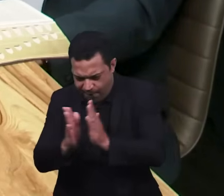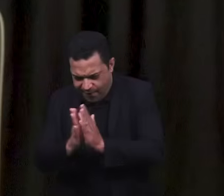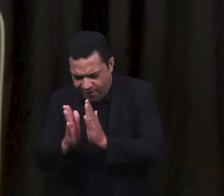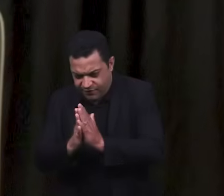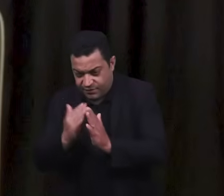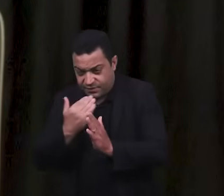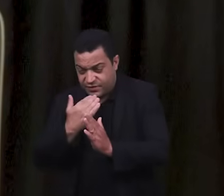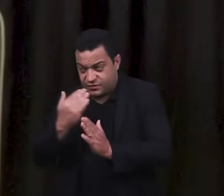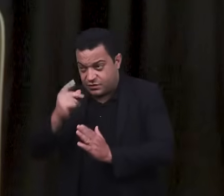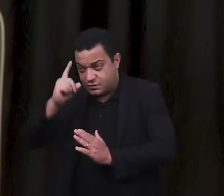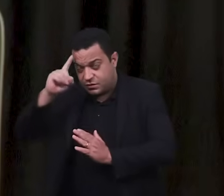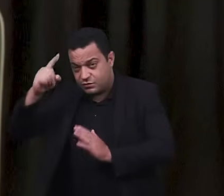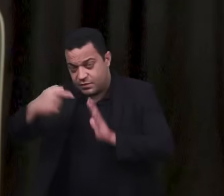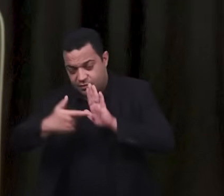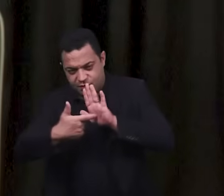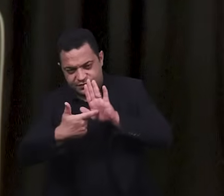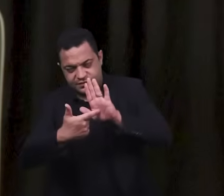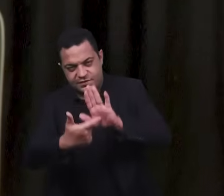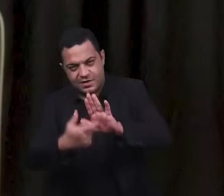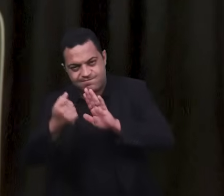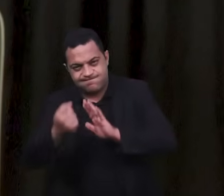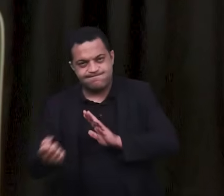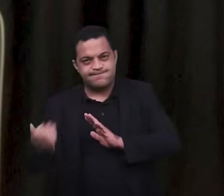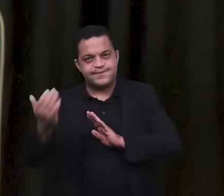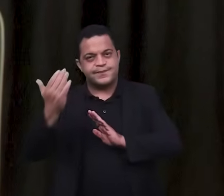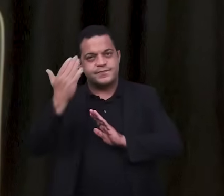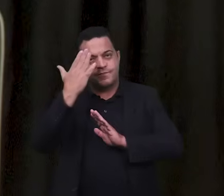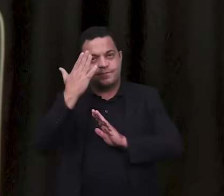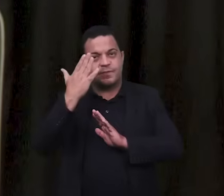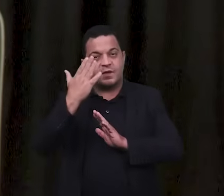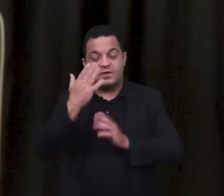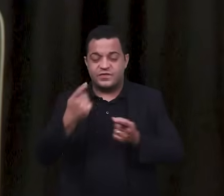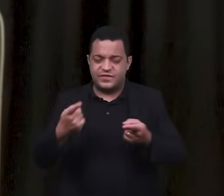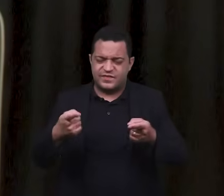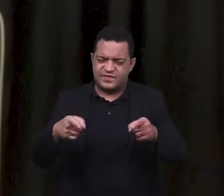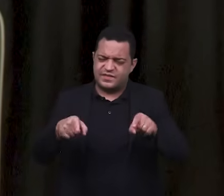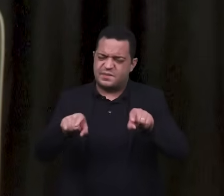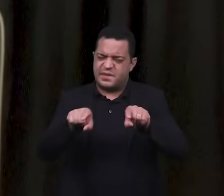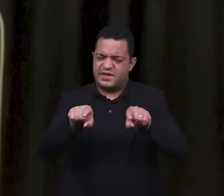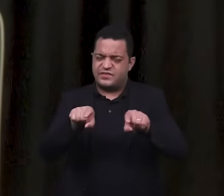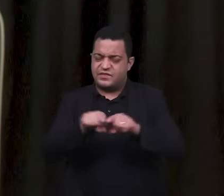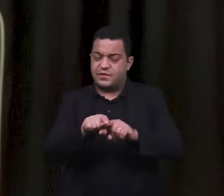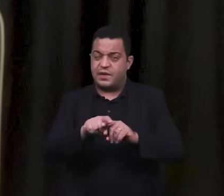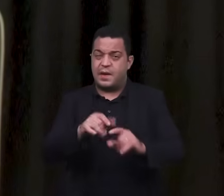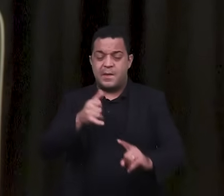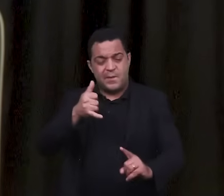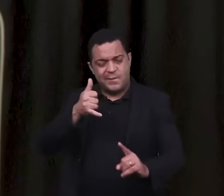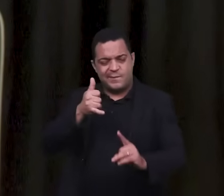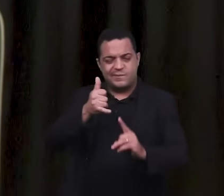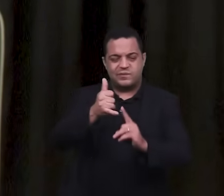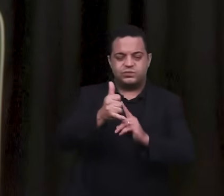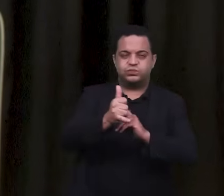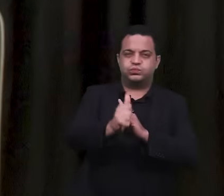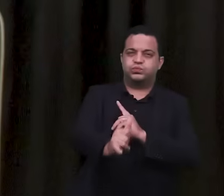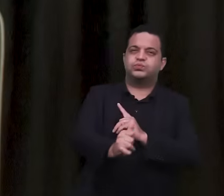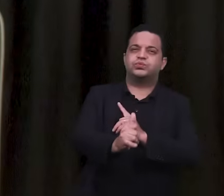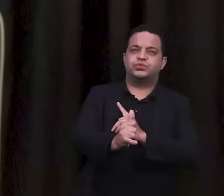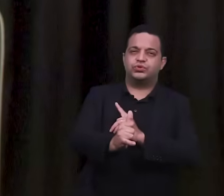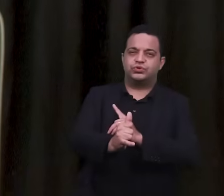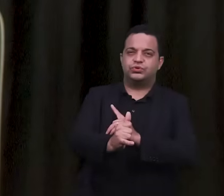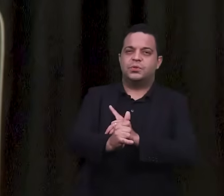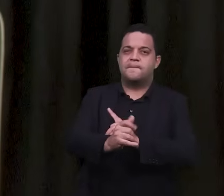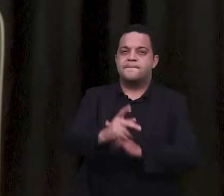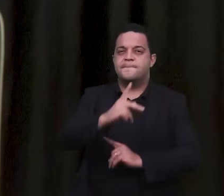havia profetas, os ministérios estavam ali, profetas estavam ali, doutores, né? É citado até o nome de